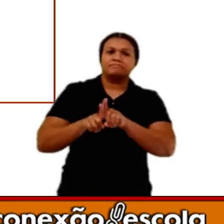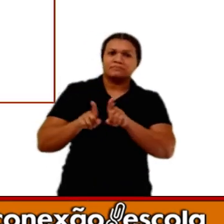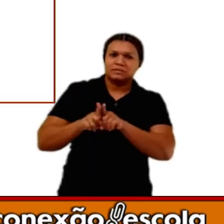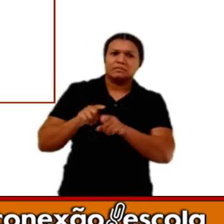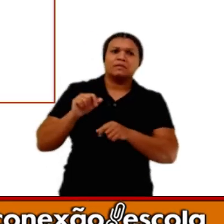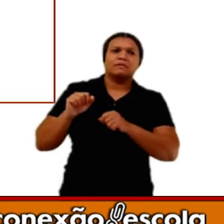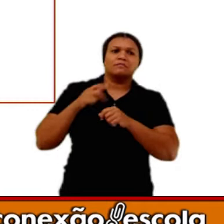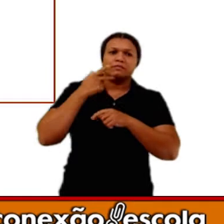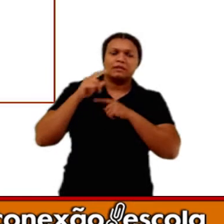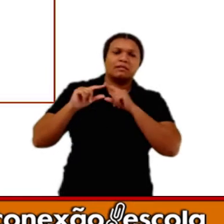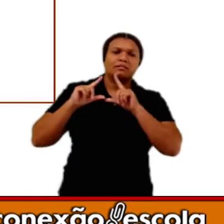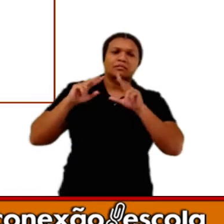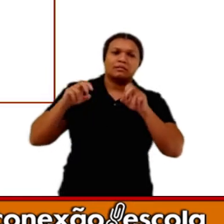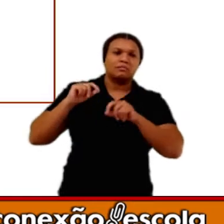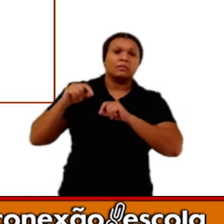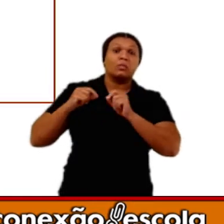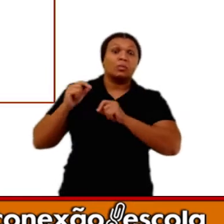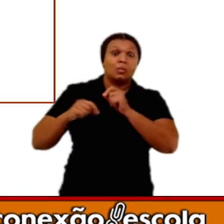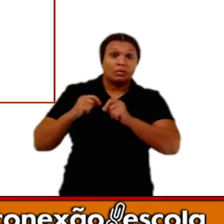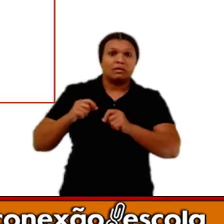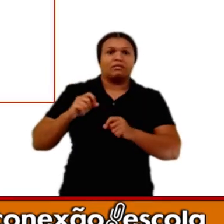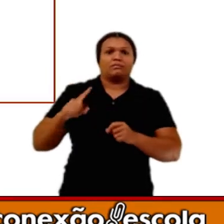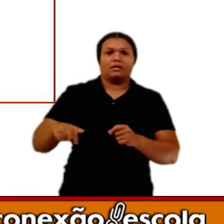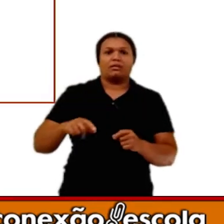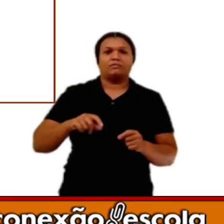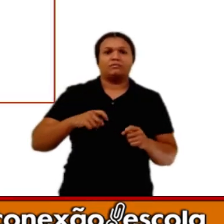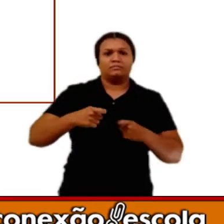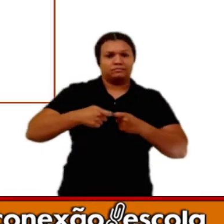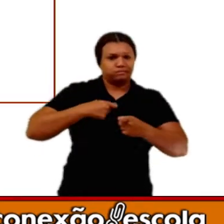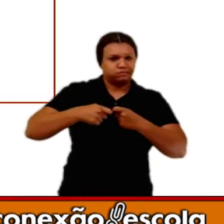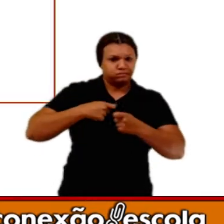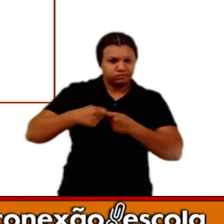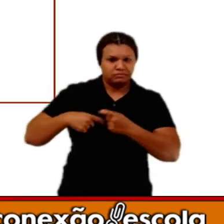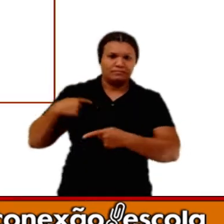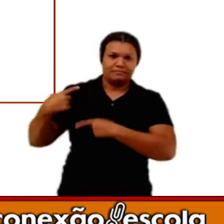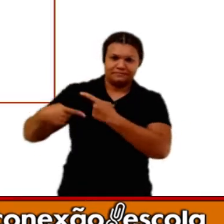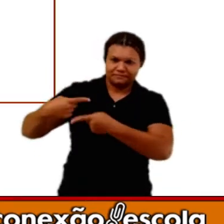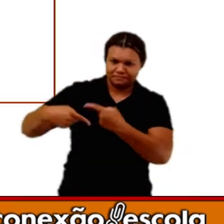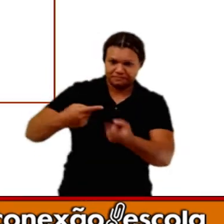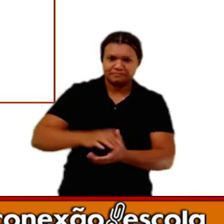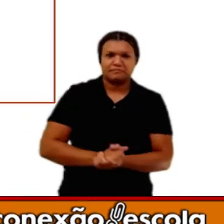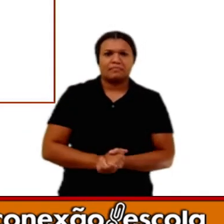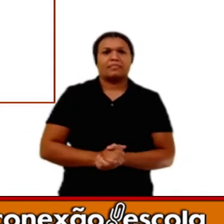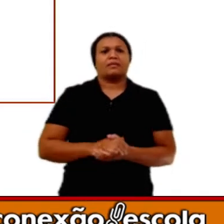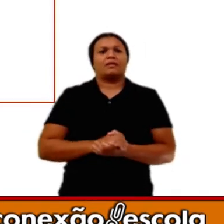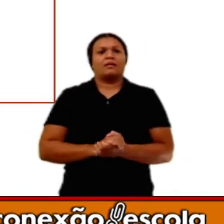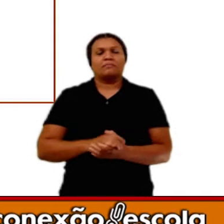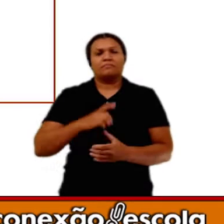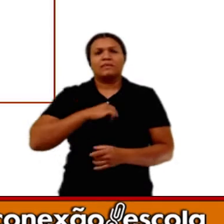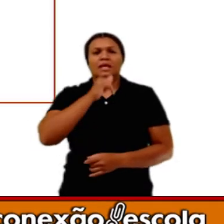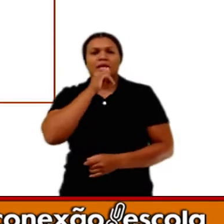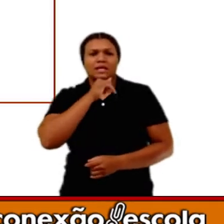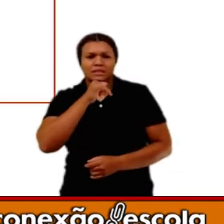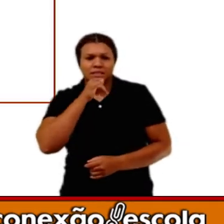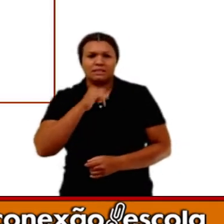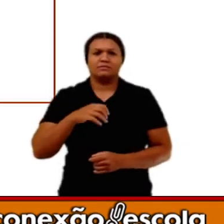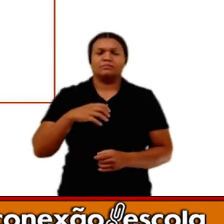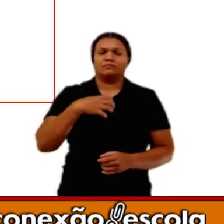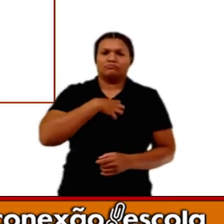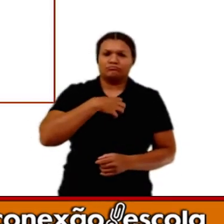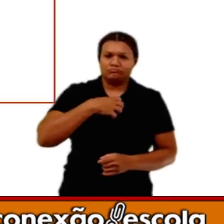reprodução assexuada. Alguns exemplos dessa modalidade reprodutiva, assim como